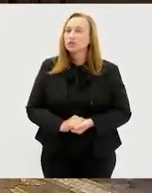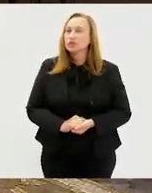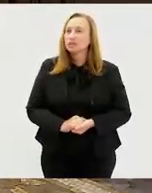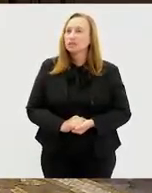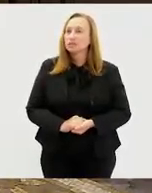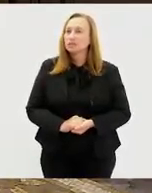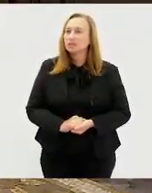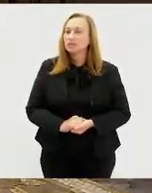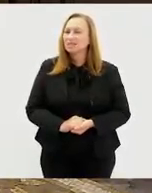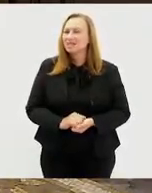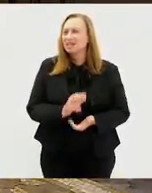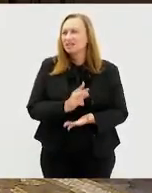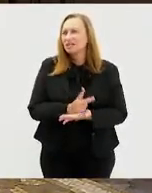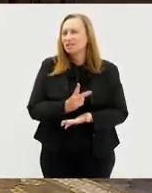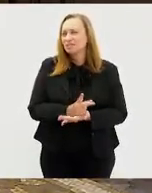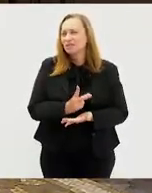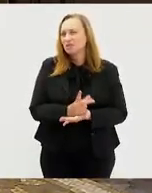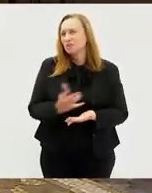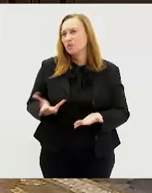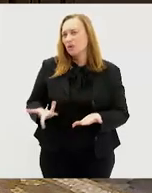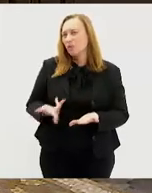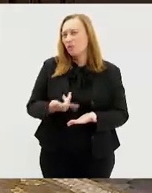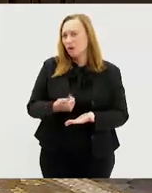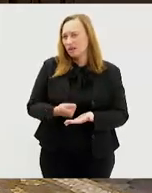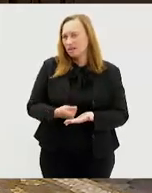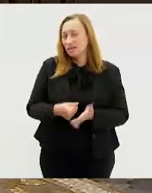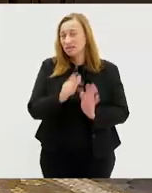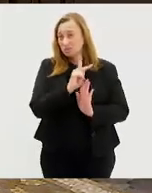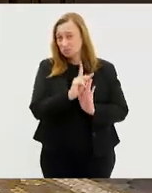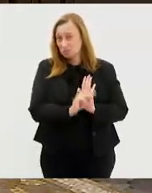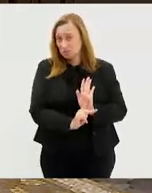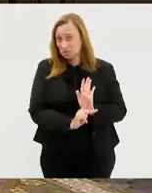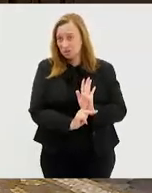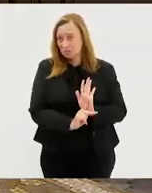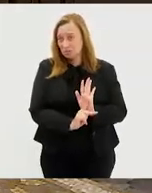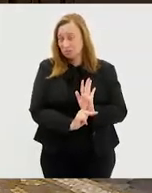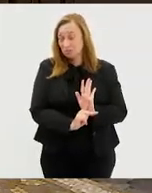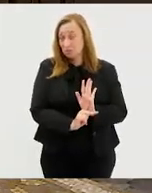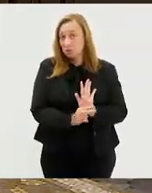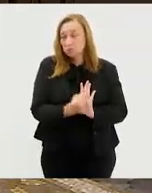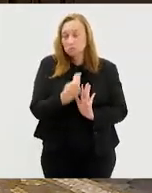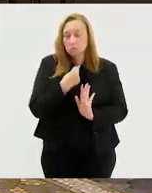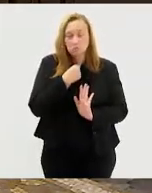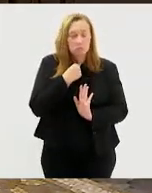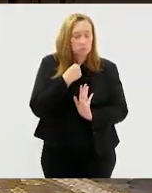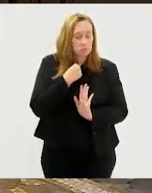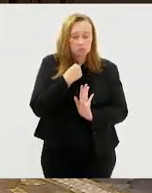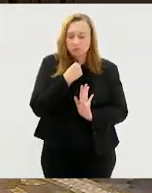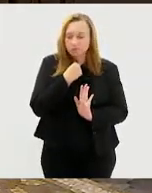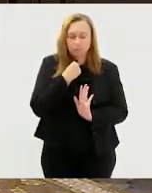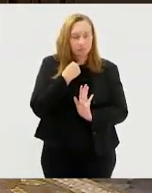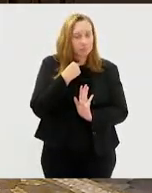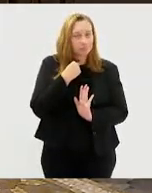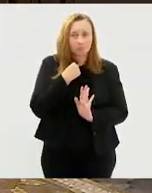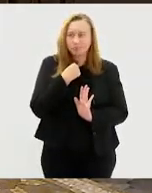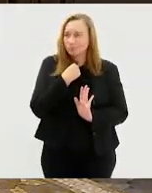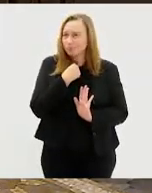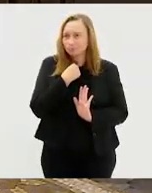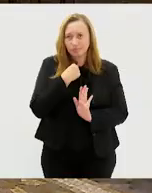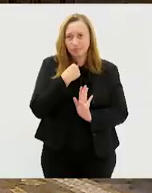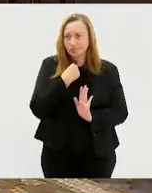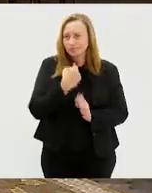da qualidade do mérito do projeto nós não podemos legislar